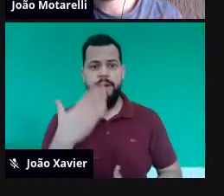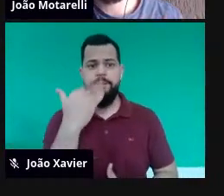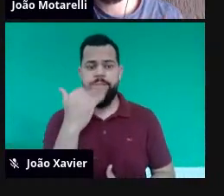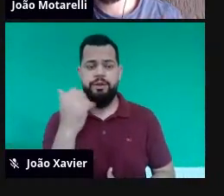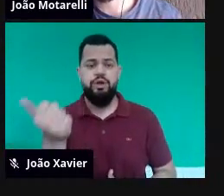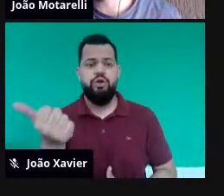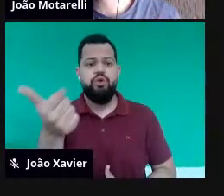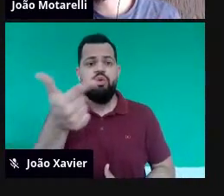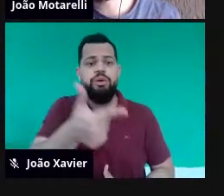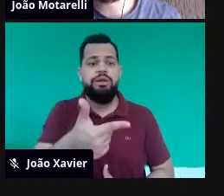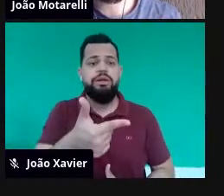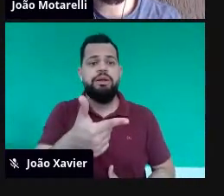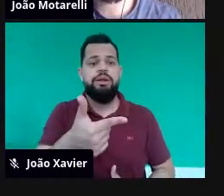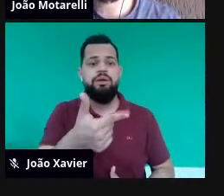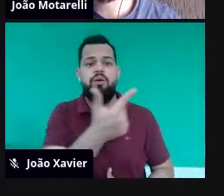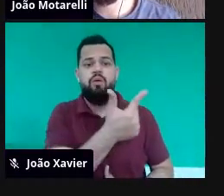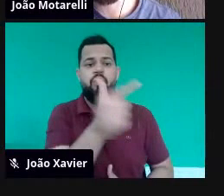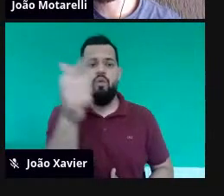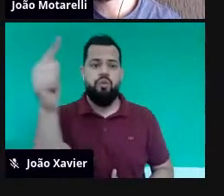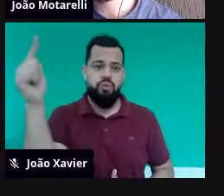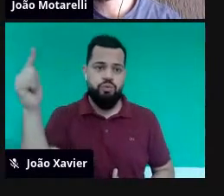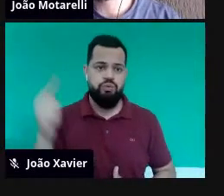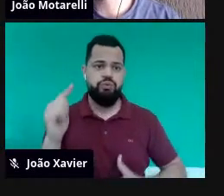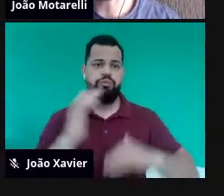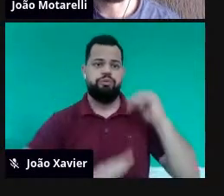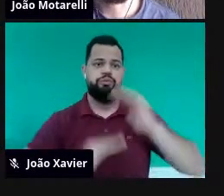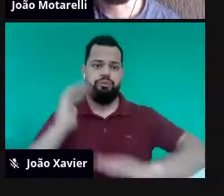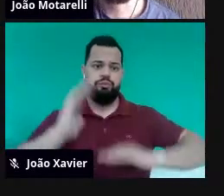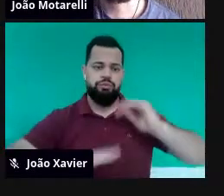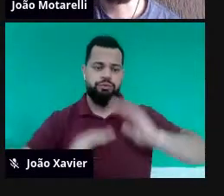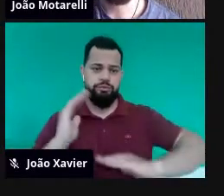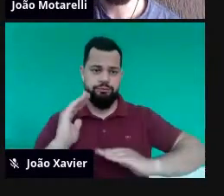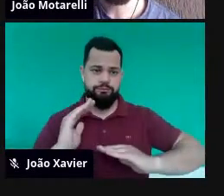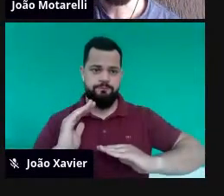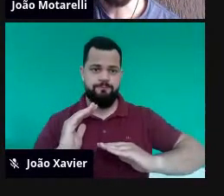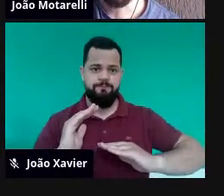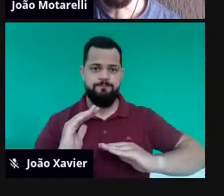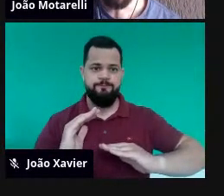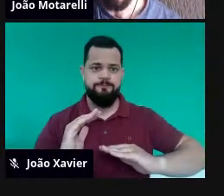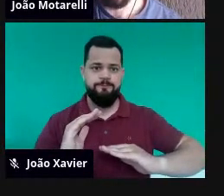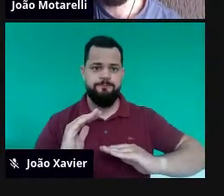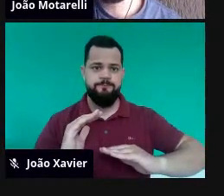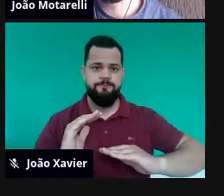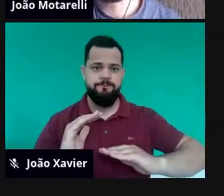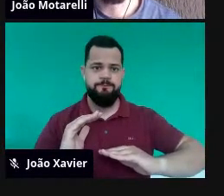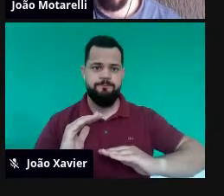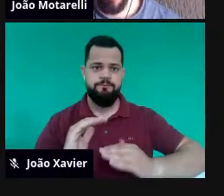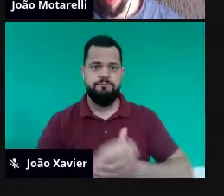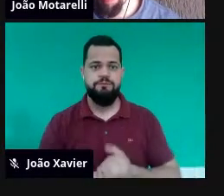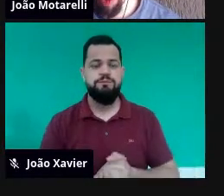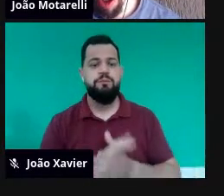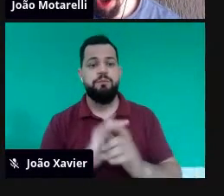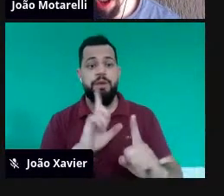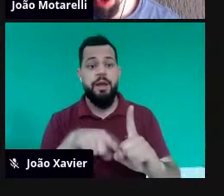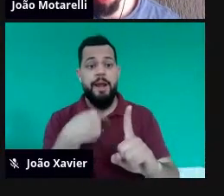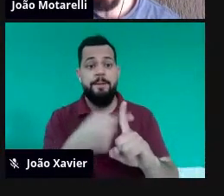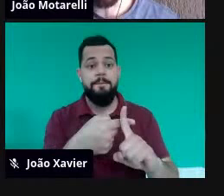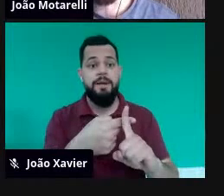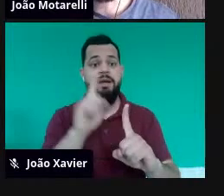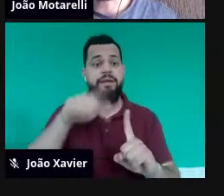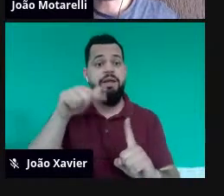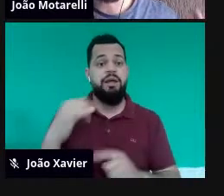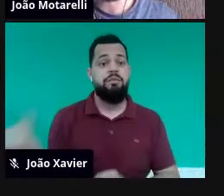que outros profissionais nutricionistas. Além disso, né, é importante que a